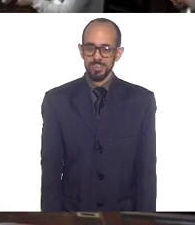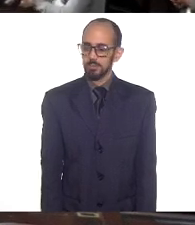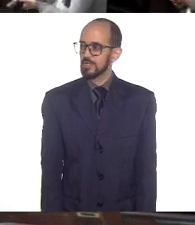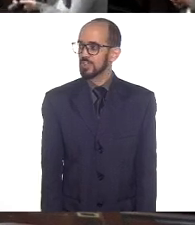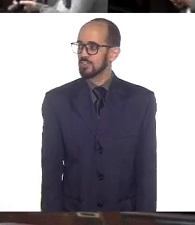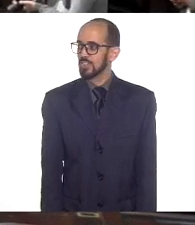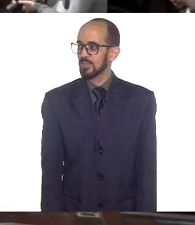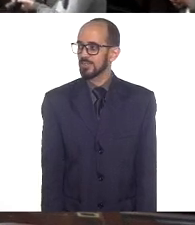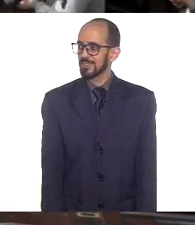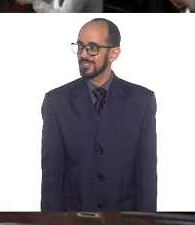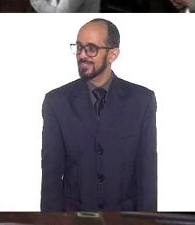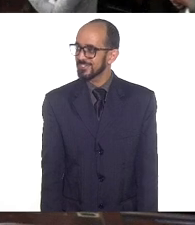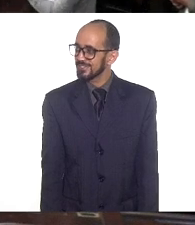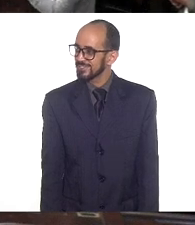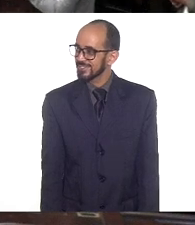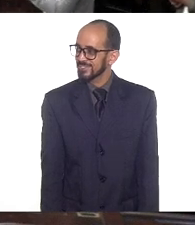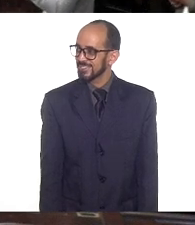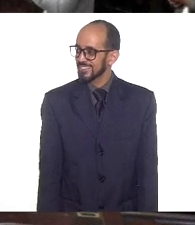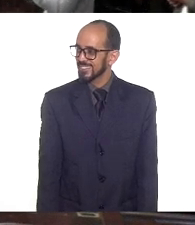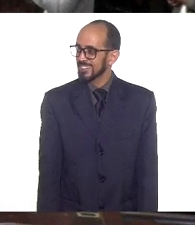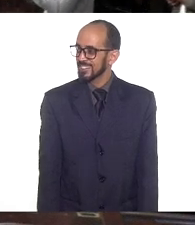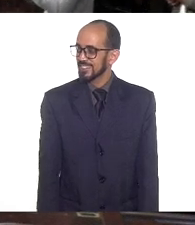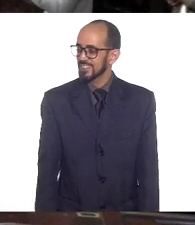é pa